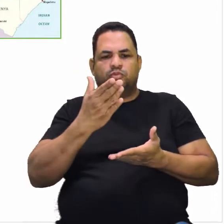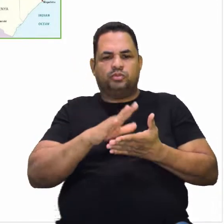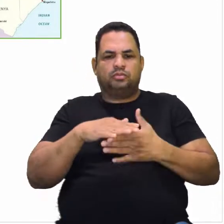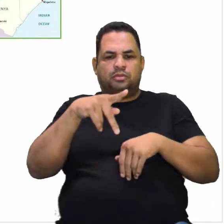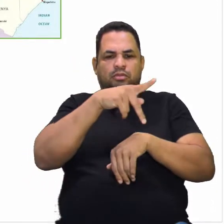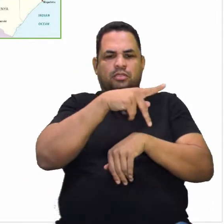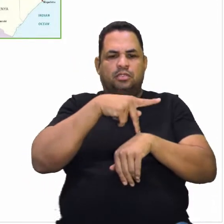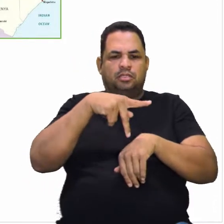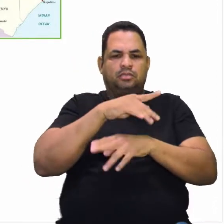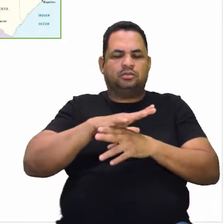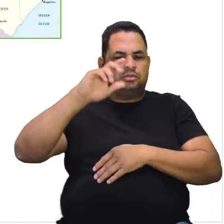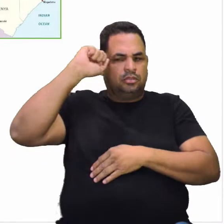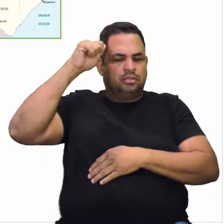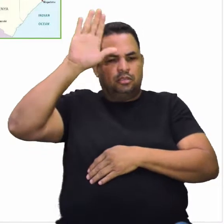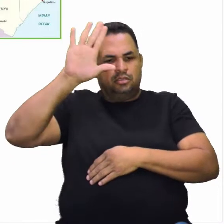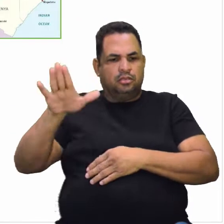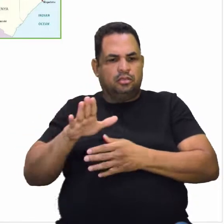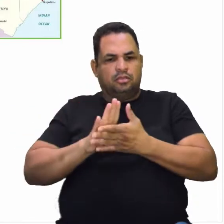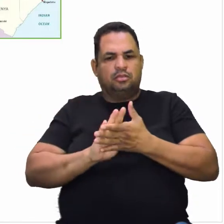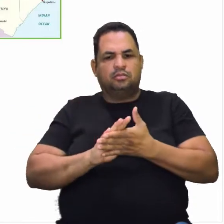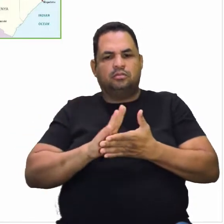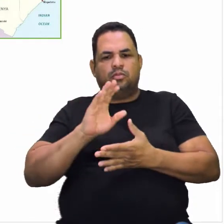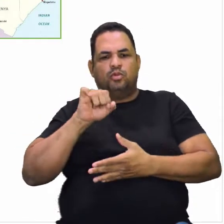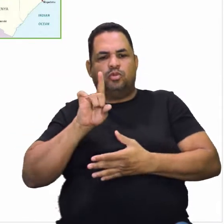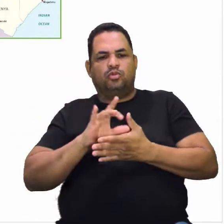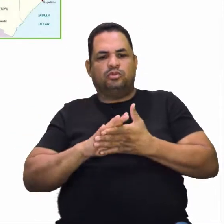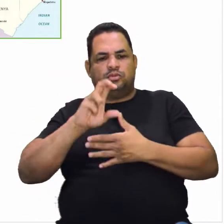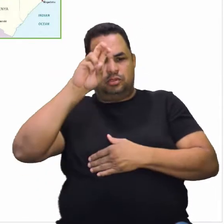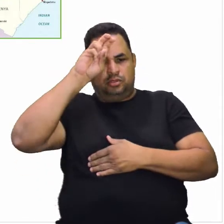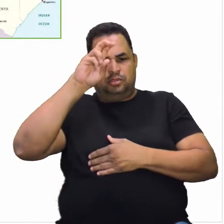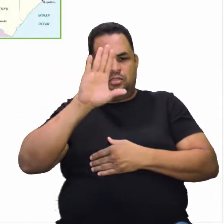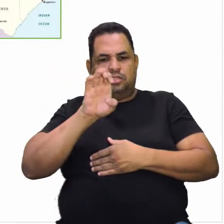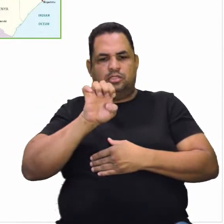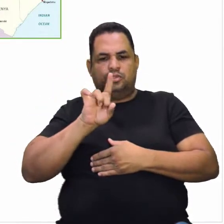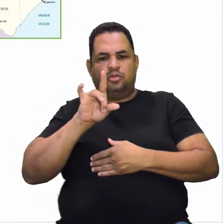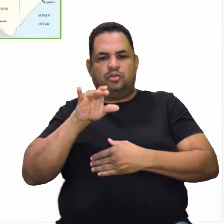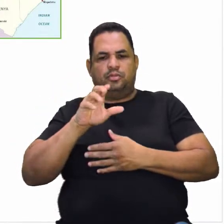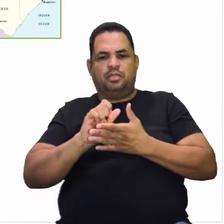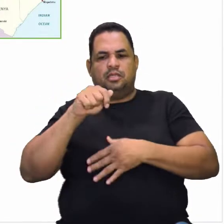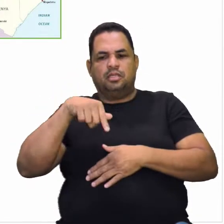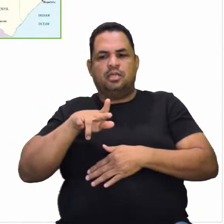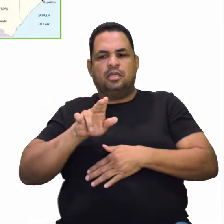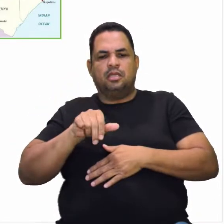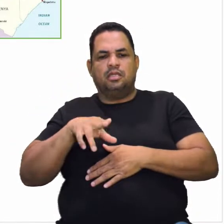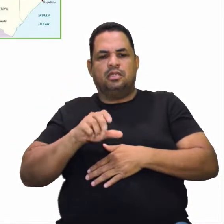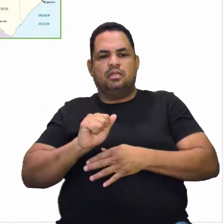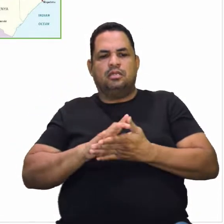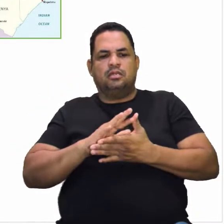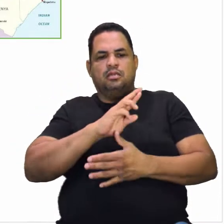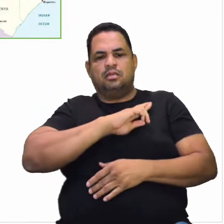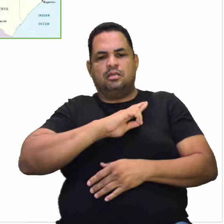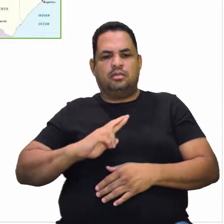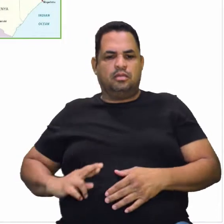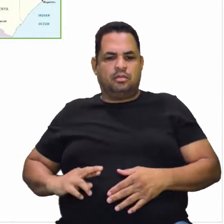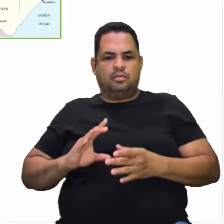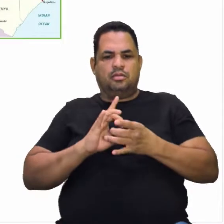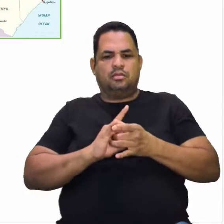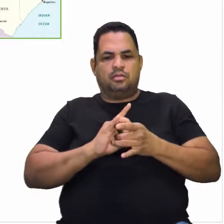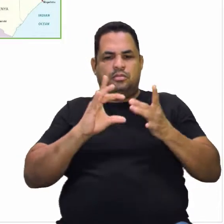Burundi, Egito, Etiópia, Quênia, República